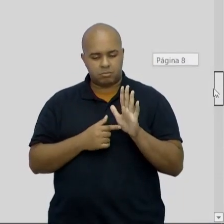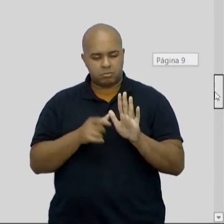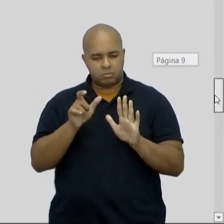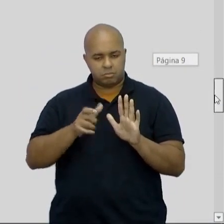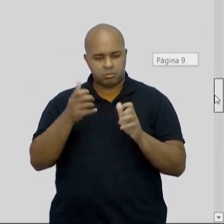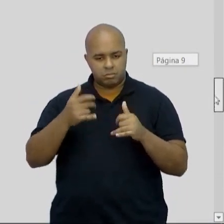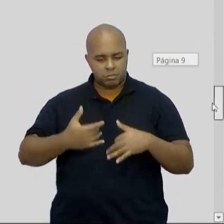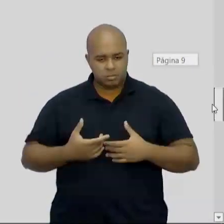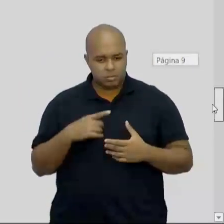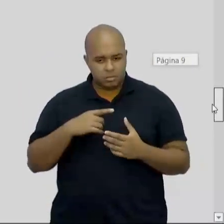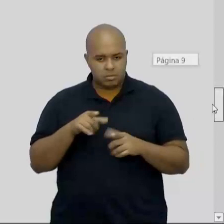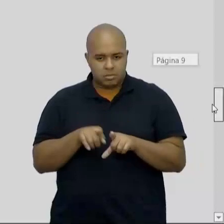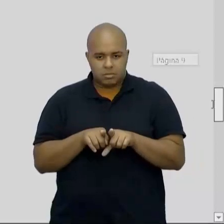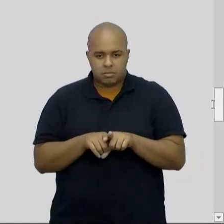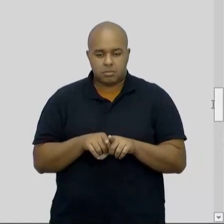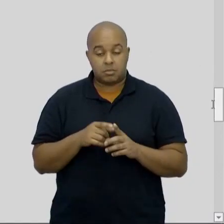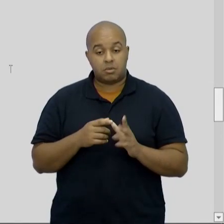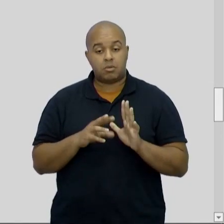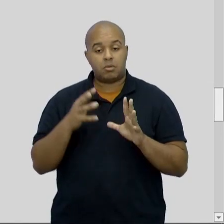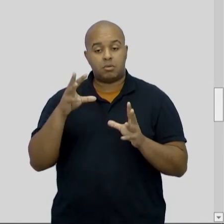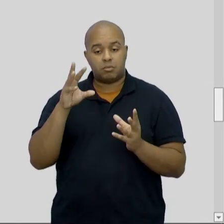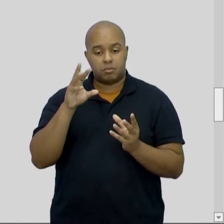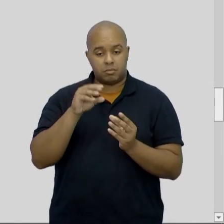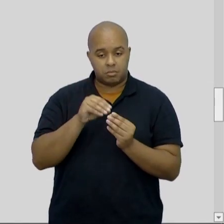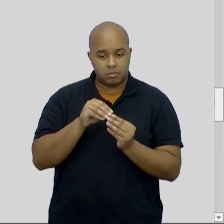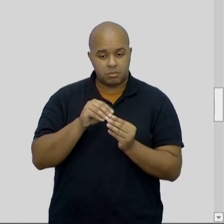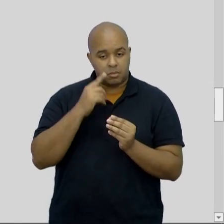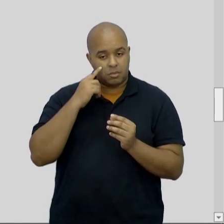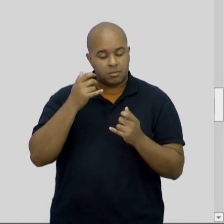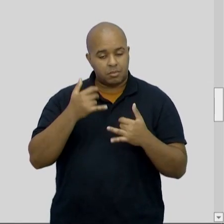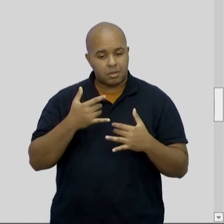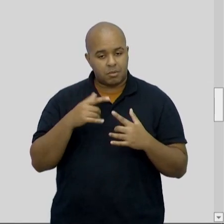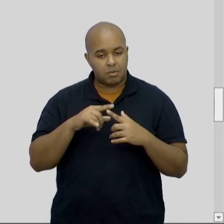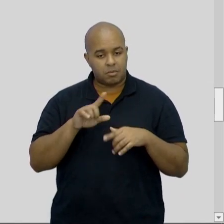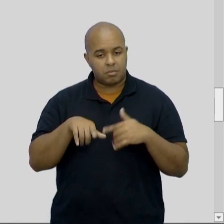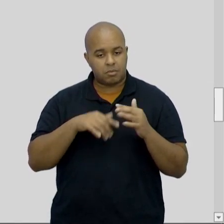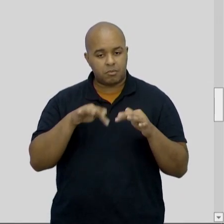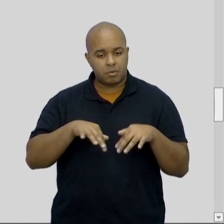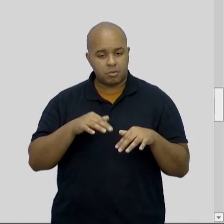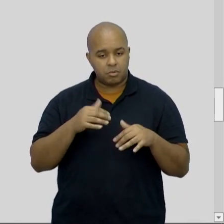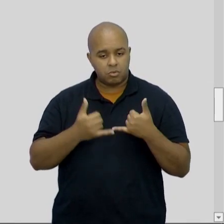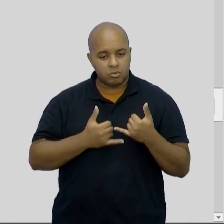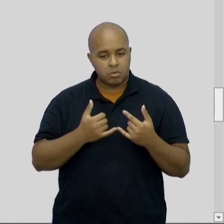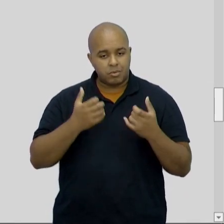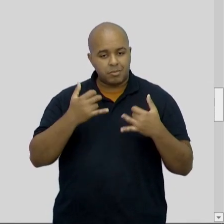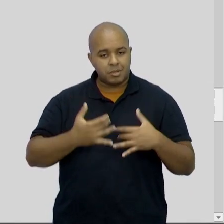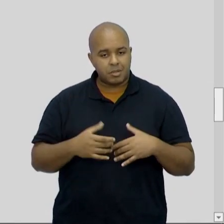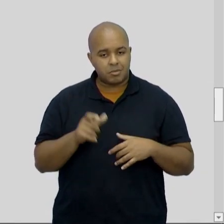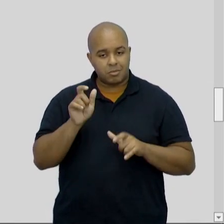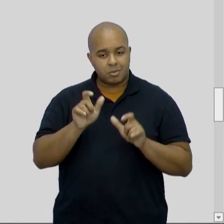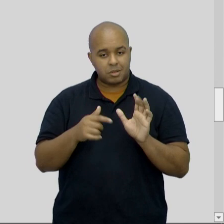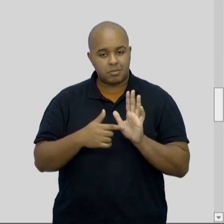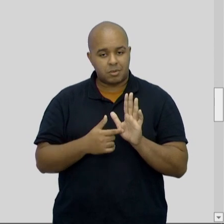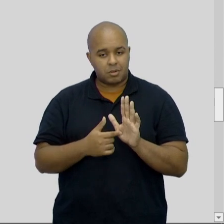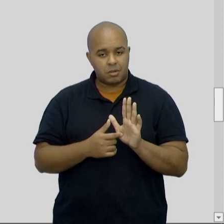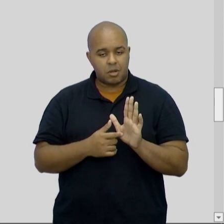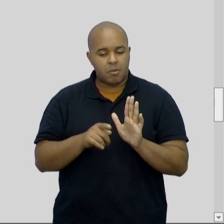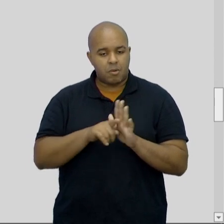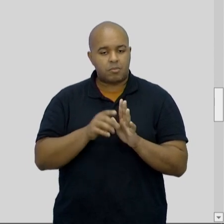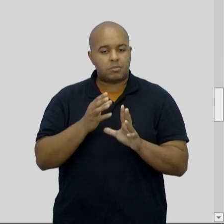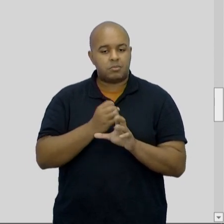de explicação, o resumo e a explicação do fim do jogo e uma explicação com exemplo